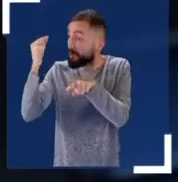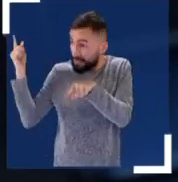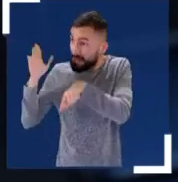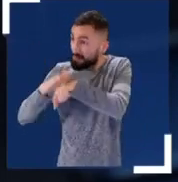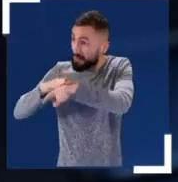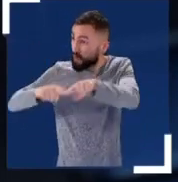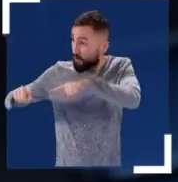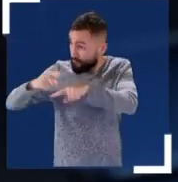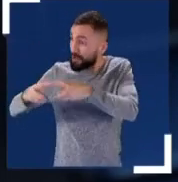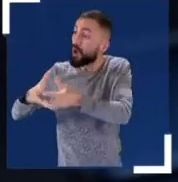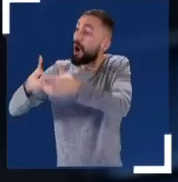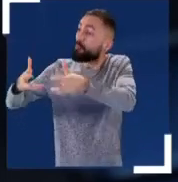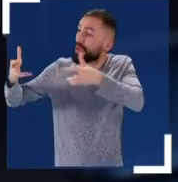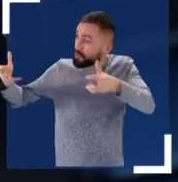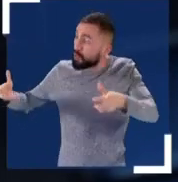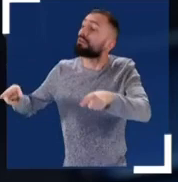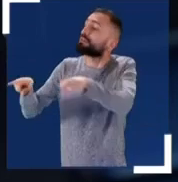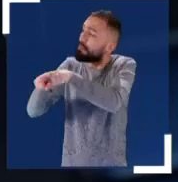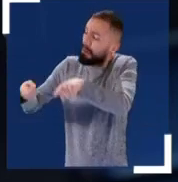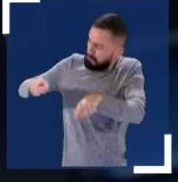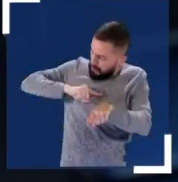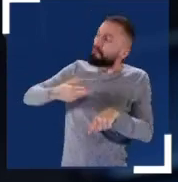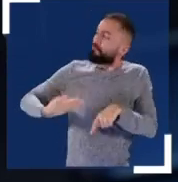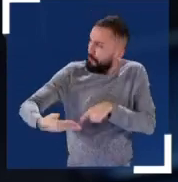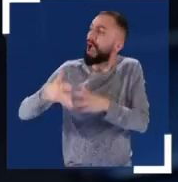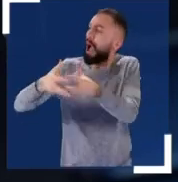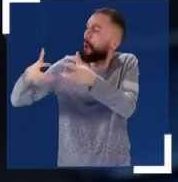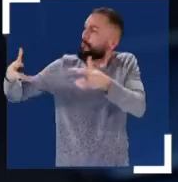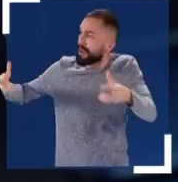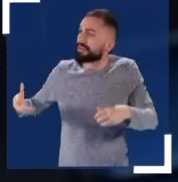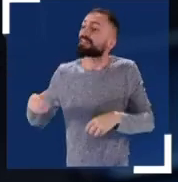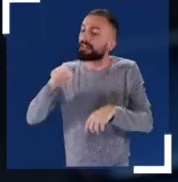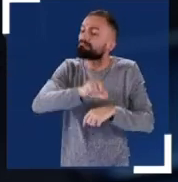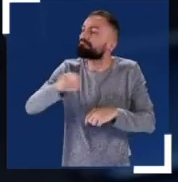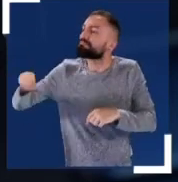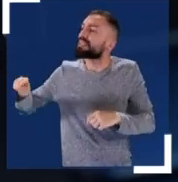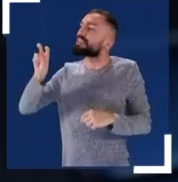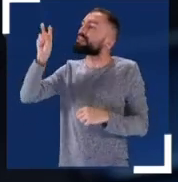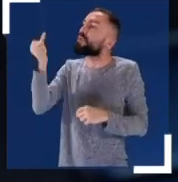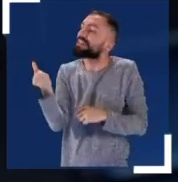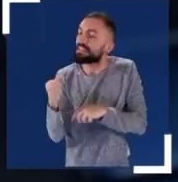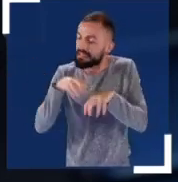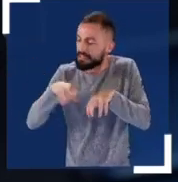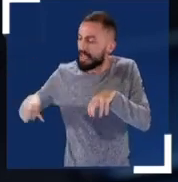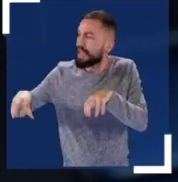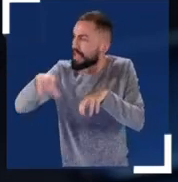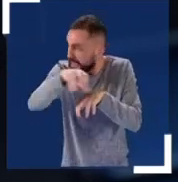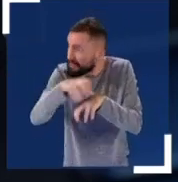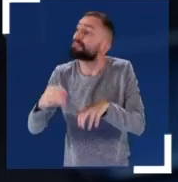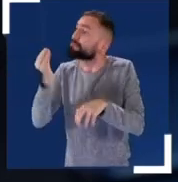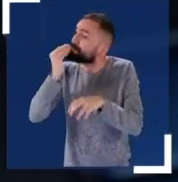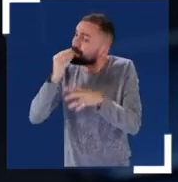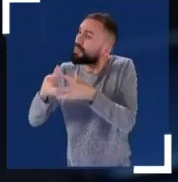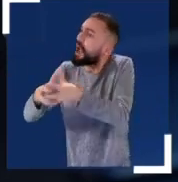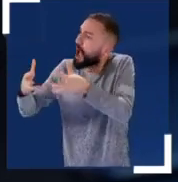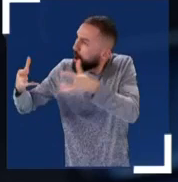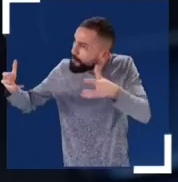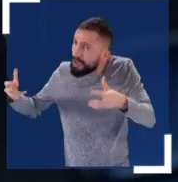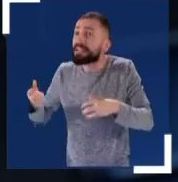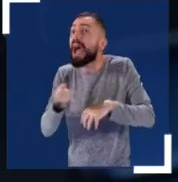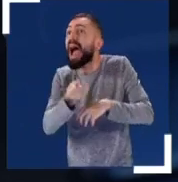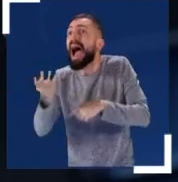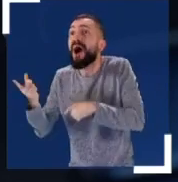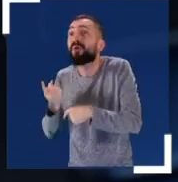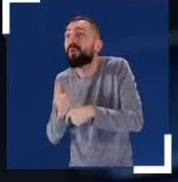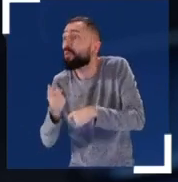será expandido no nosso governo também. Bom Prato tem 56 unidades, pode ser expandido e deve ser expandido para regiões onde ele ainda não